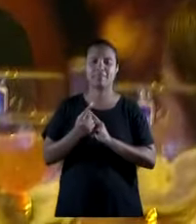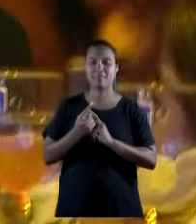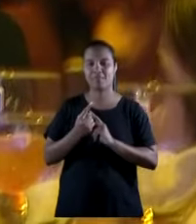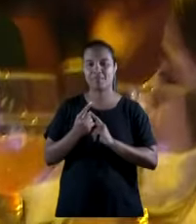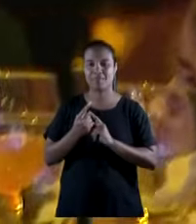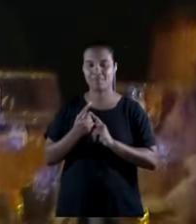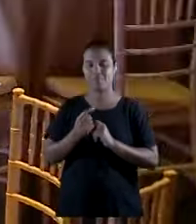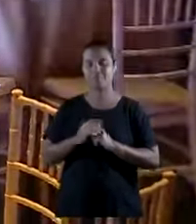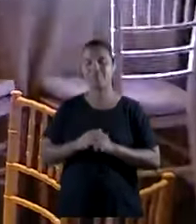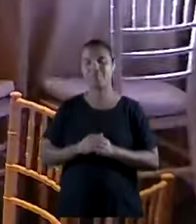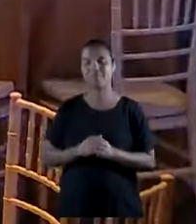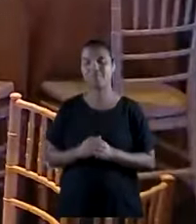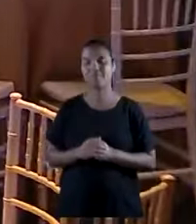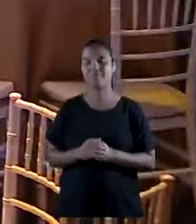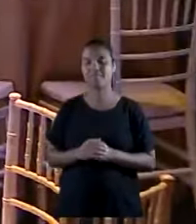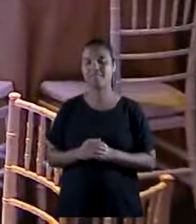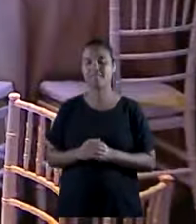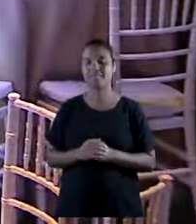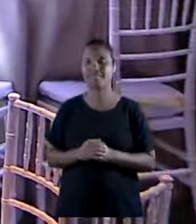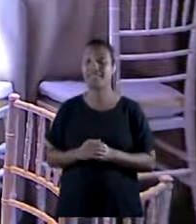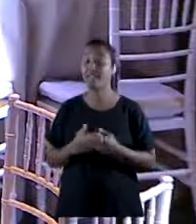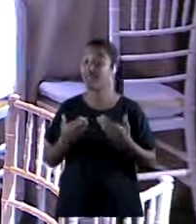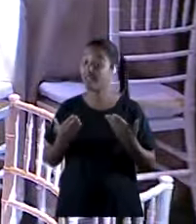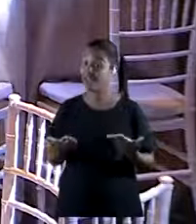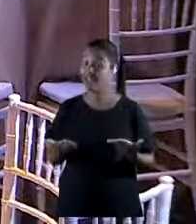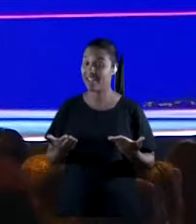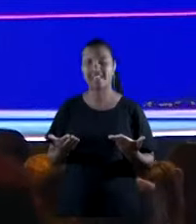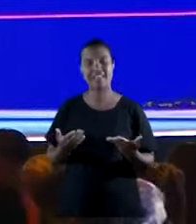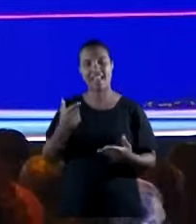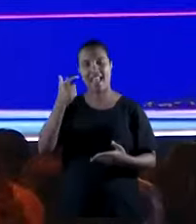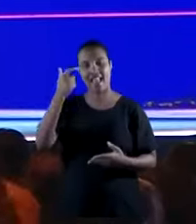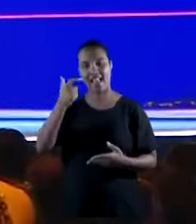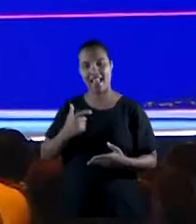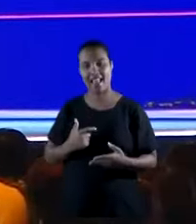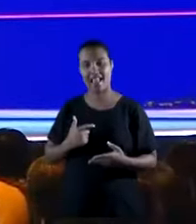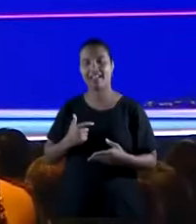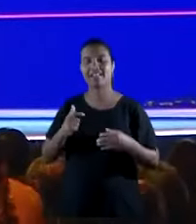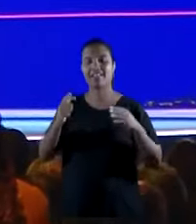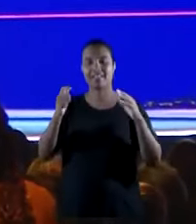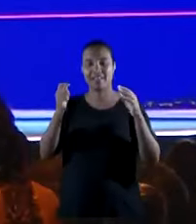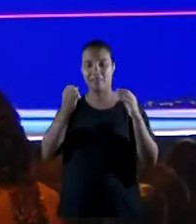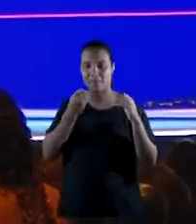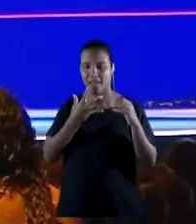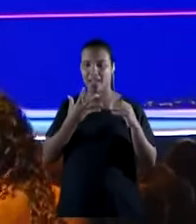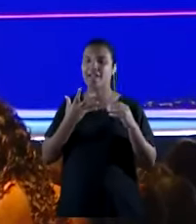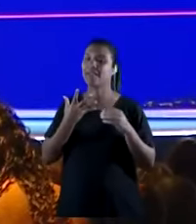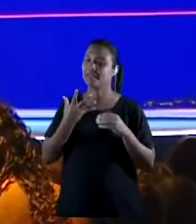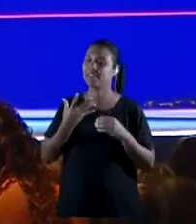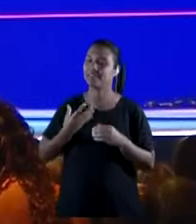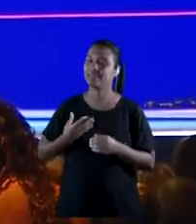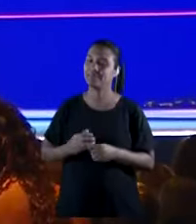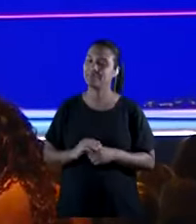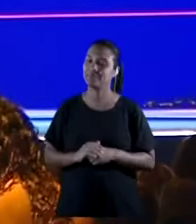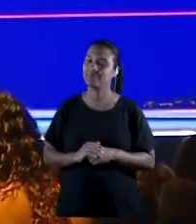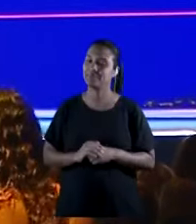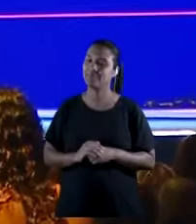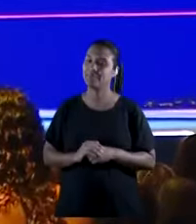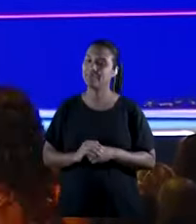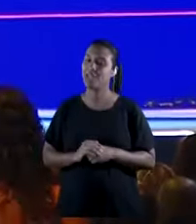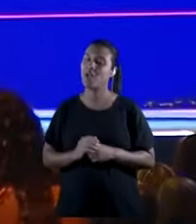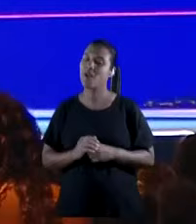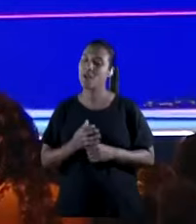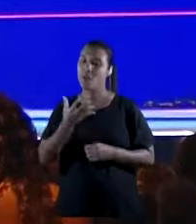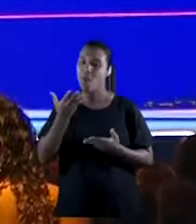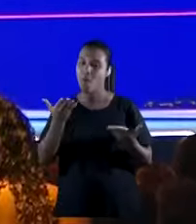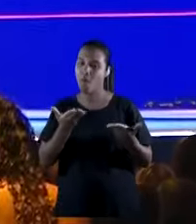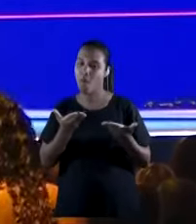dois finalistas! E olha, eu estou hoje muito bem acompanhada neste palco para essa noite